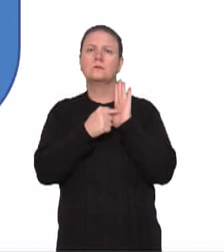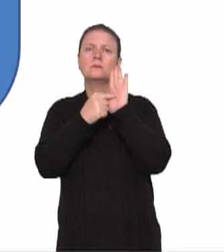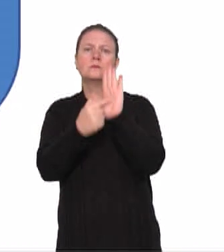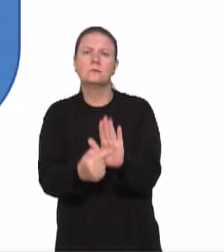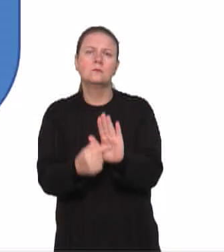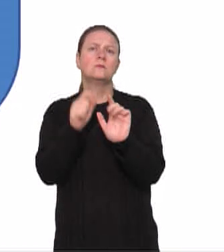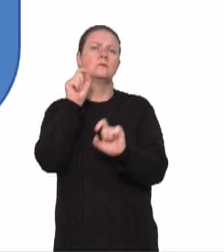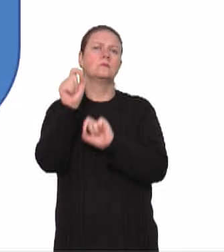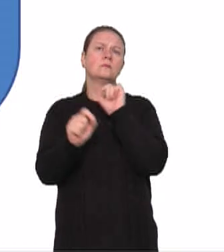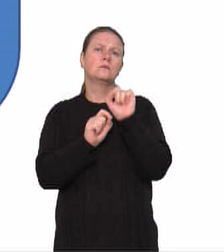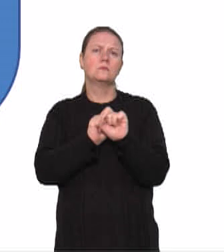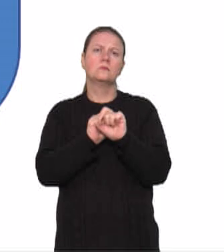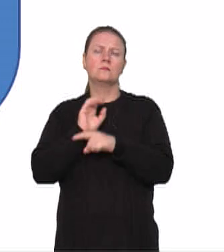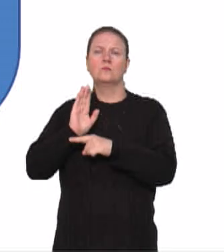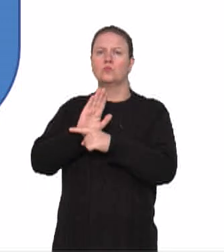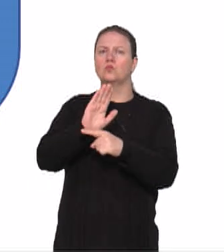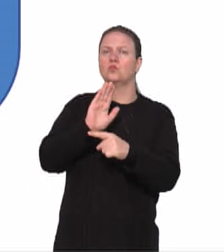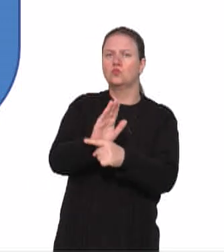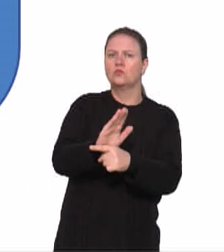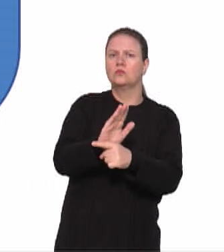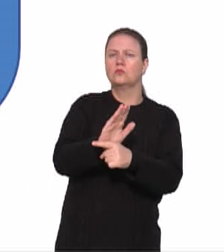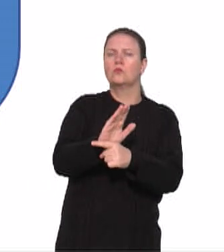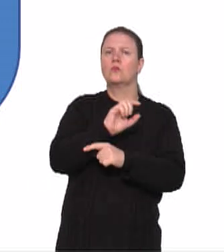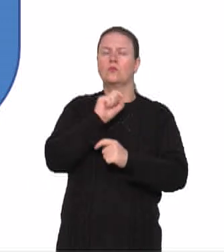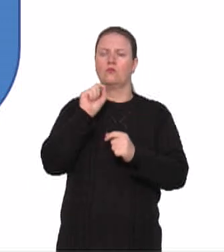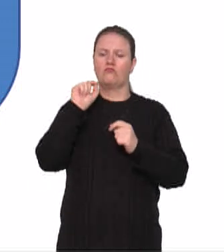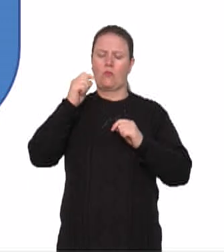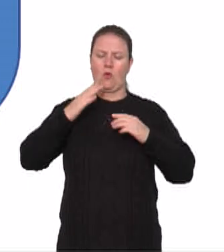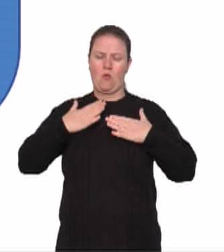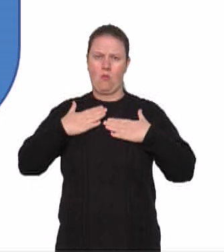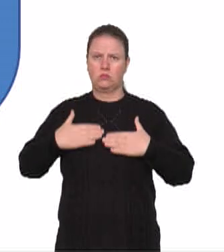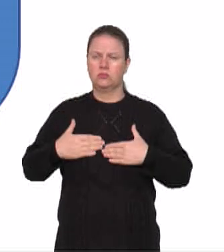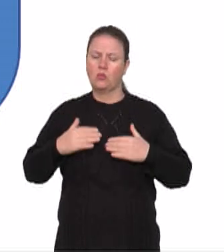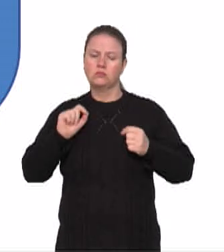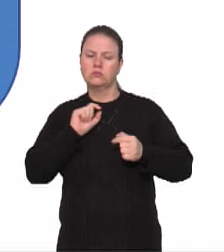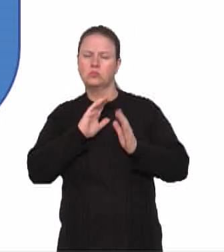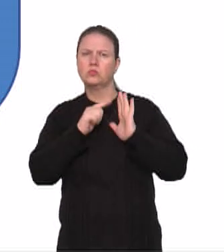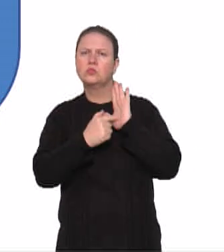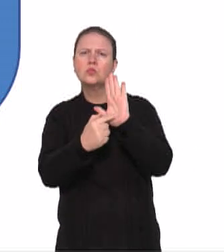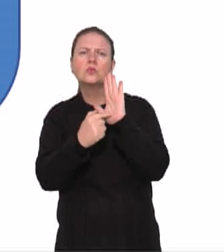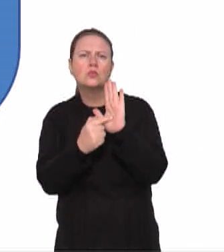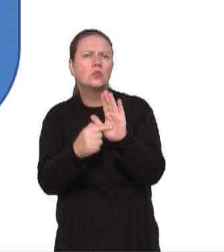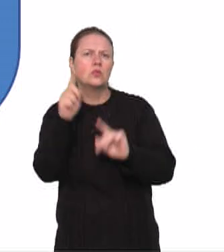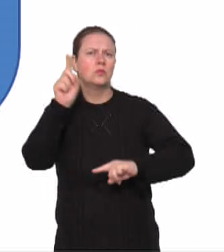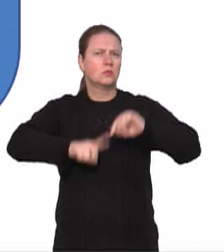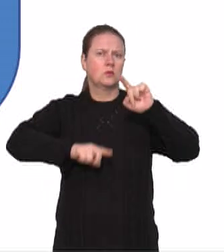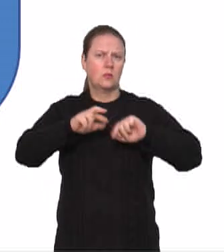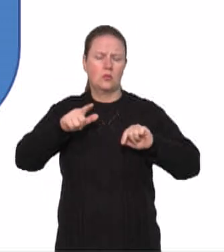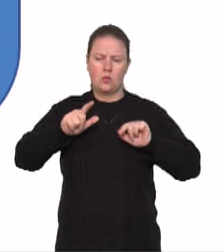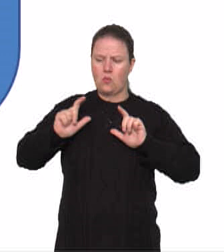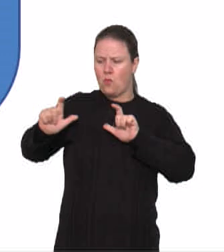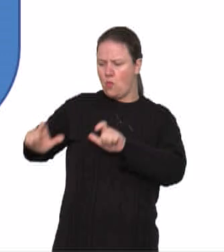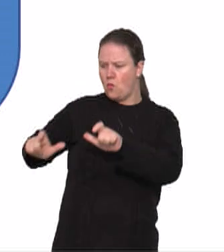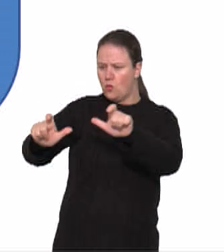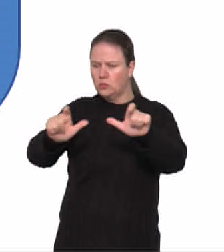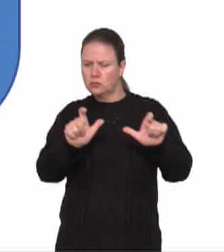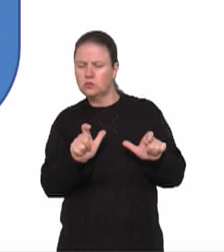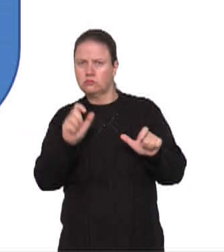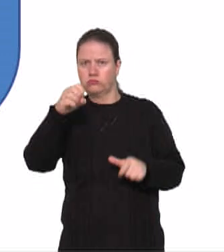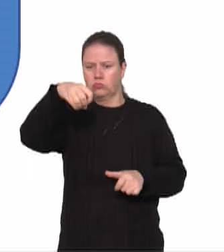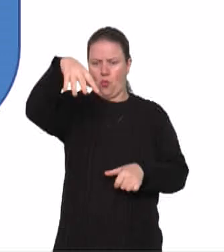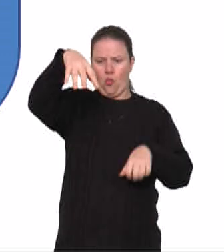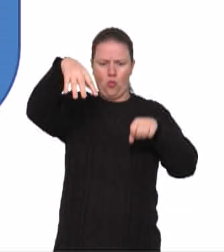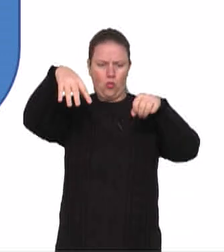indicações cênicas que auxiliam a representação. Essas indicações são elementos como cenário, música,